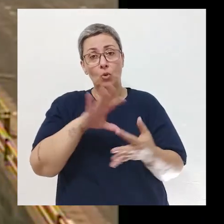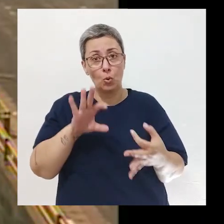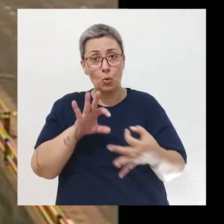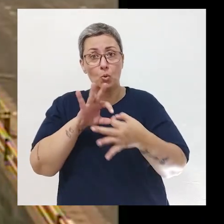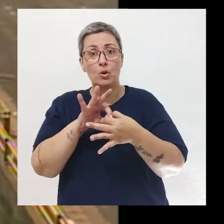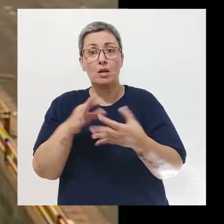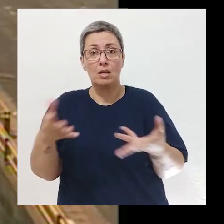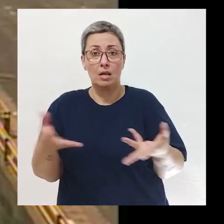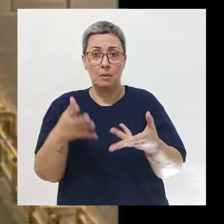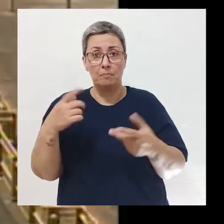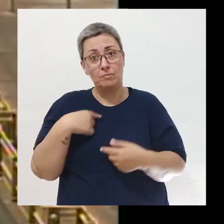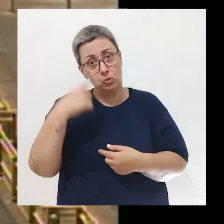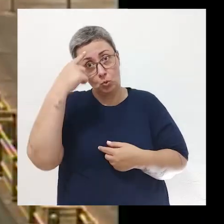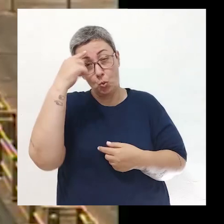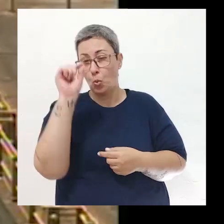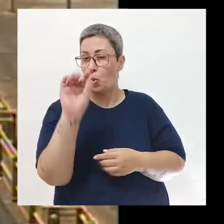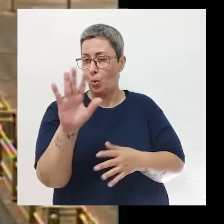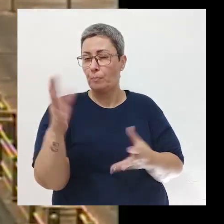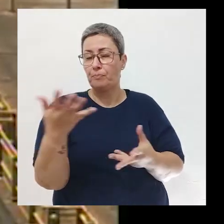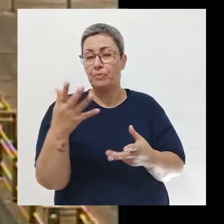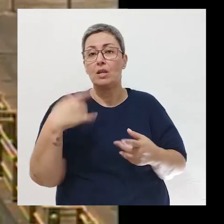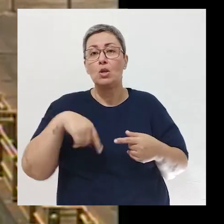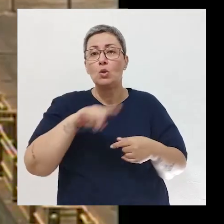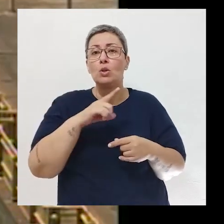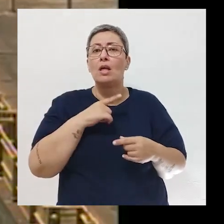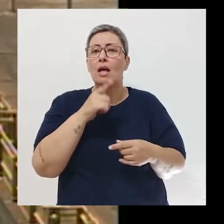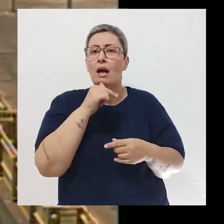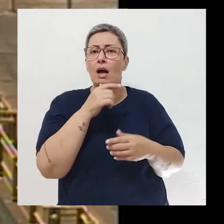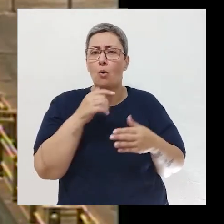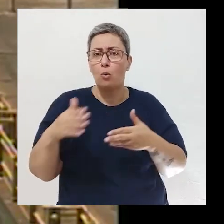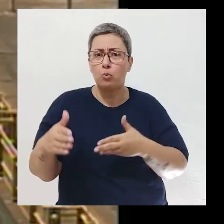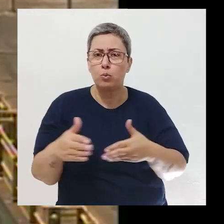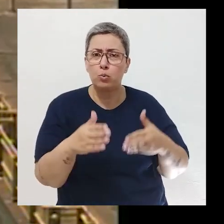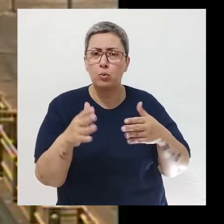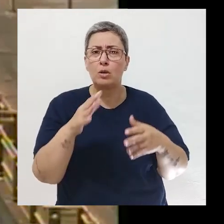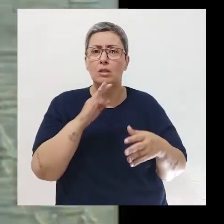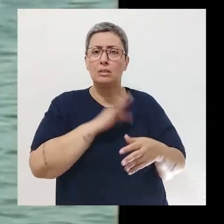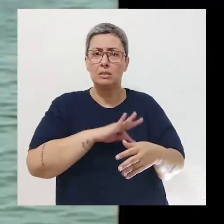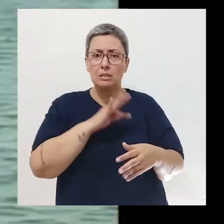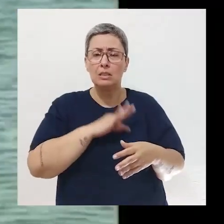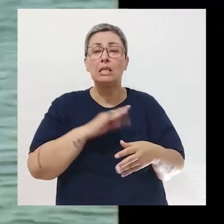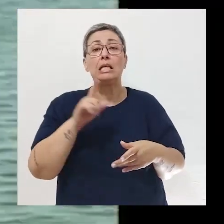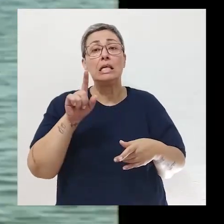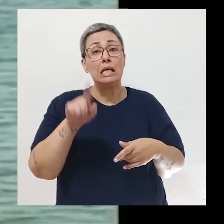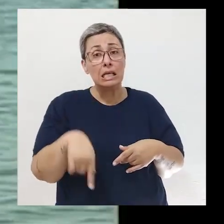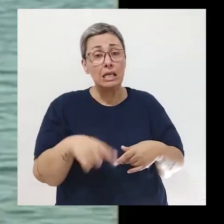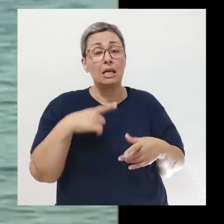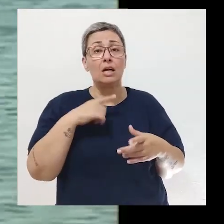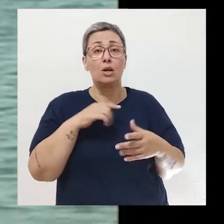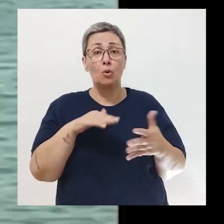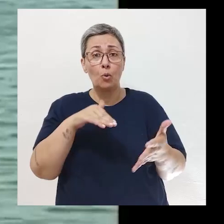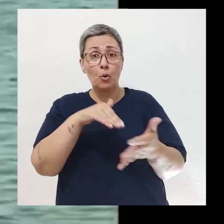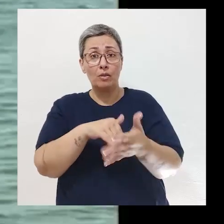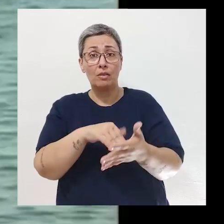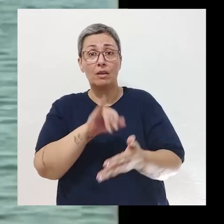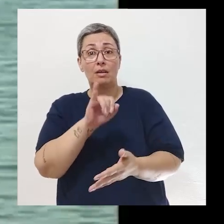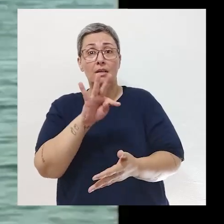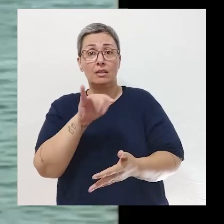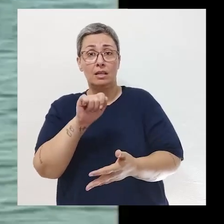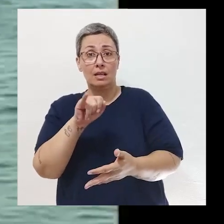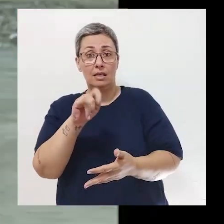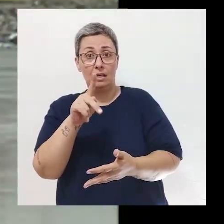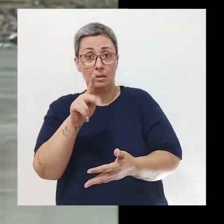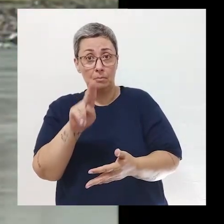estamos conectados. Para você ter uma ideia, toda essa água que passa pelo Tietê, ela chega até